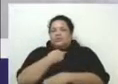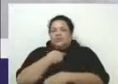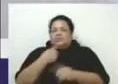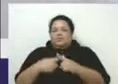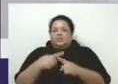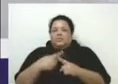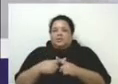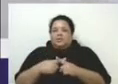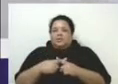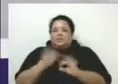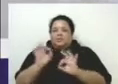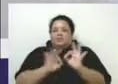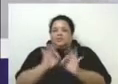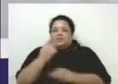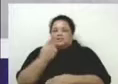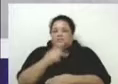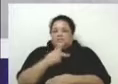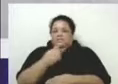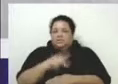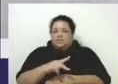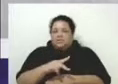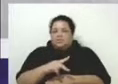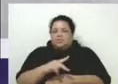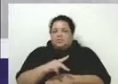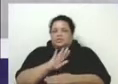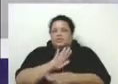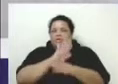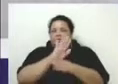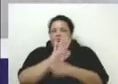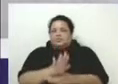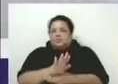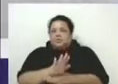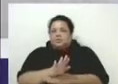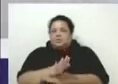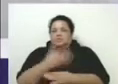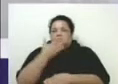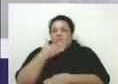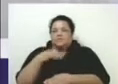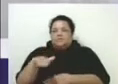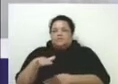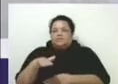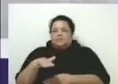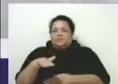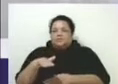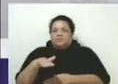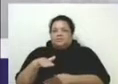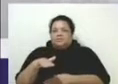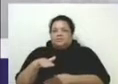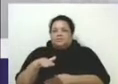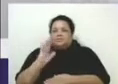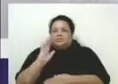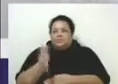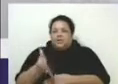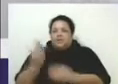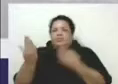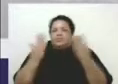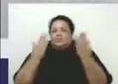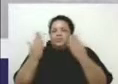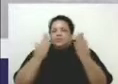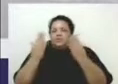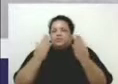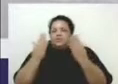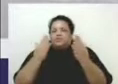vocês que está salvando essa criança. Essa criança já faz atendimento psicossocial infantil